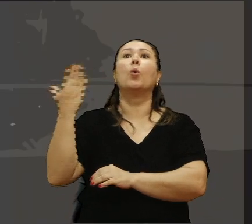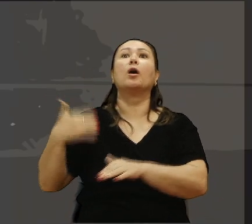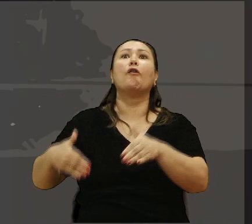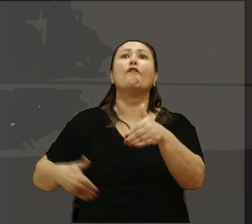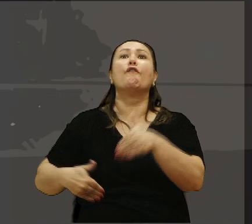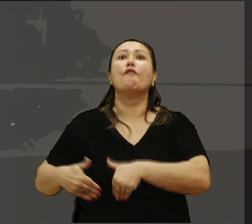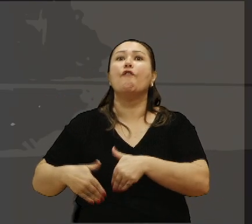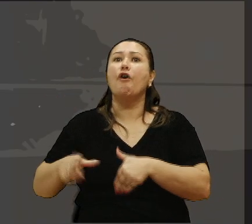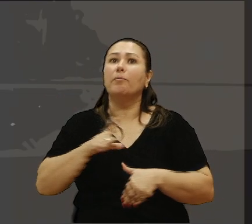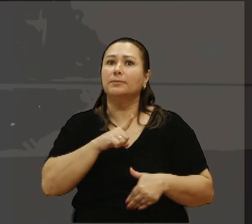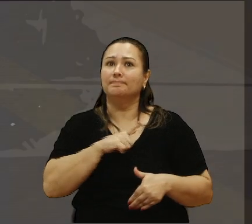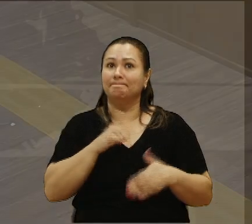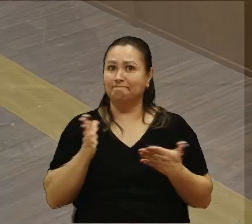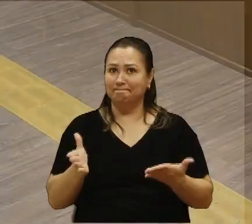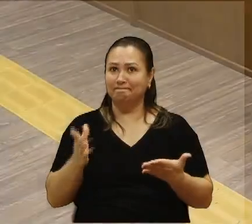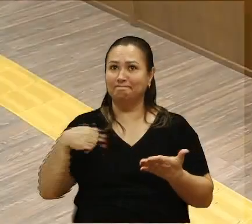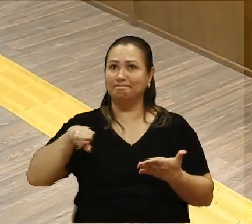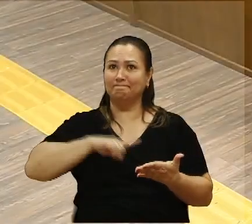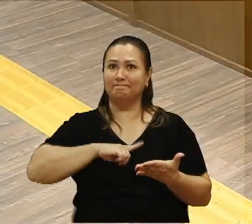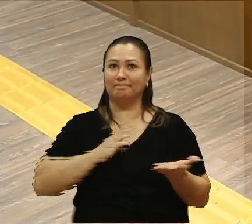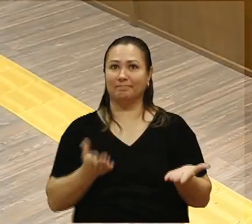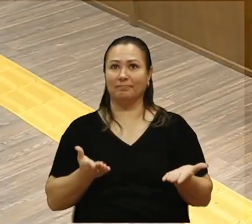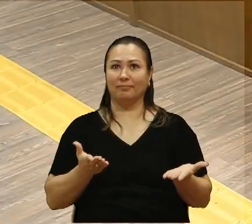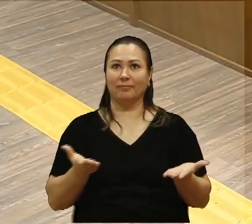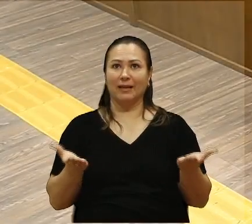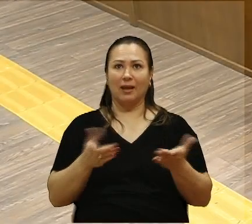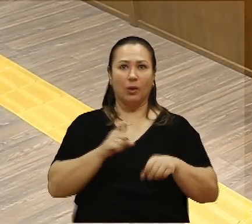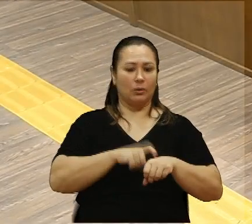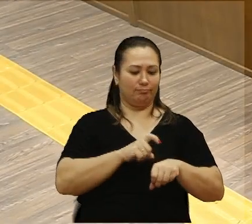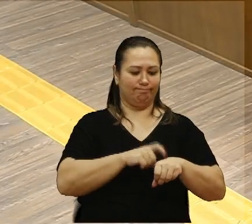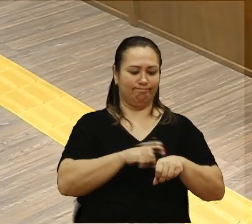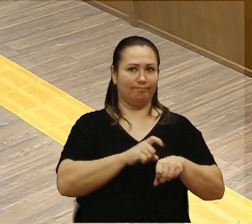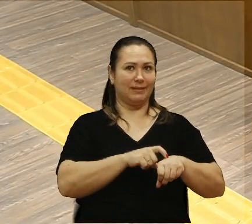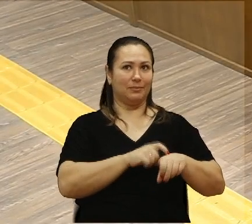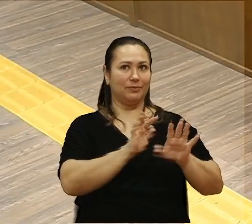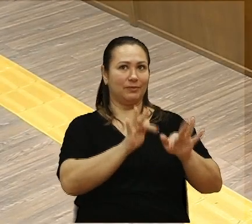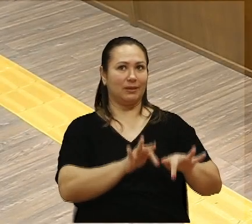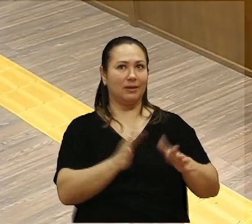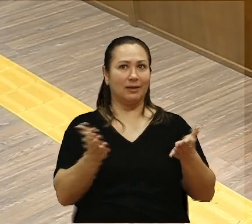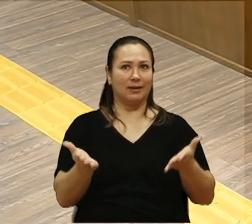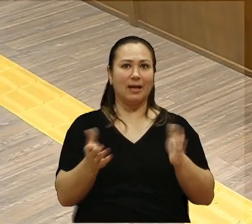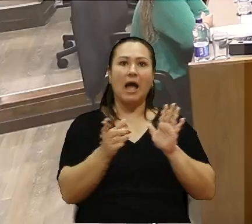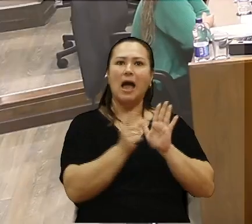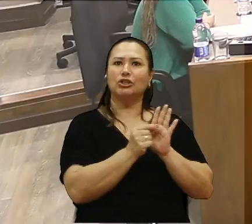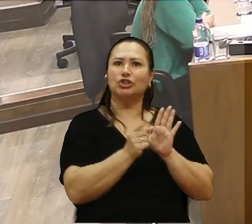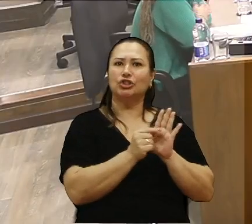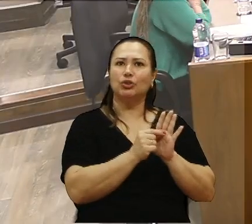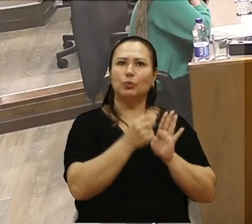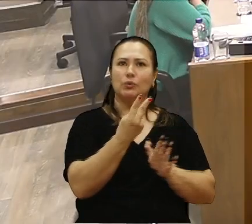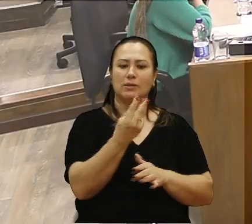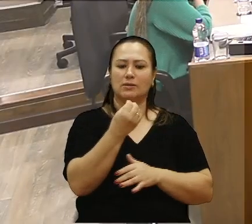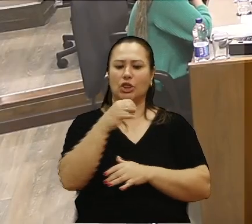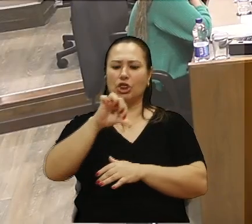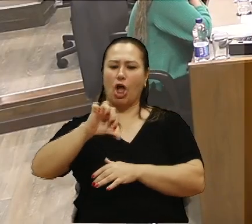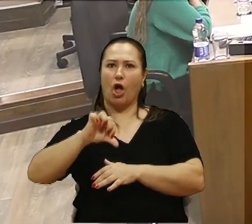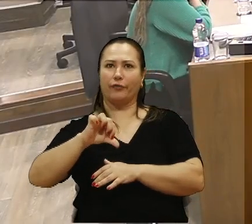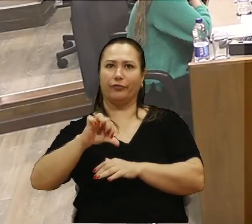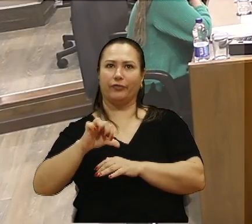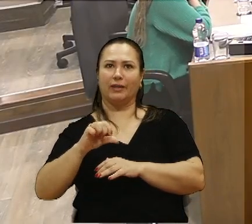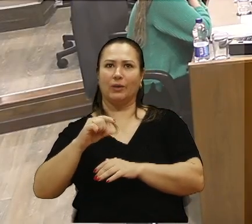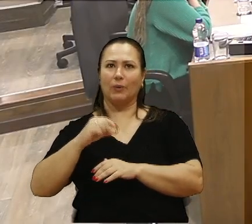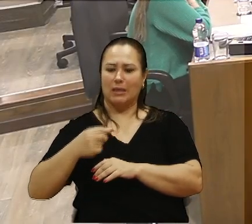Presidente. Segundo, teu tempo tá... Eu estou na minha questão de ordem. Tempo tá... Qual pode falar? Artigo 209, inciso 2º.